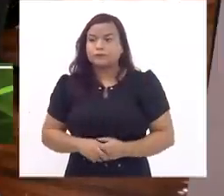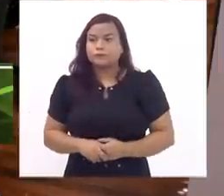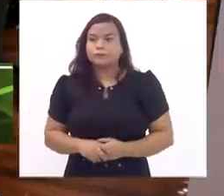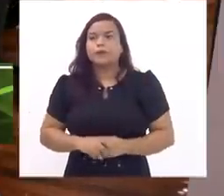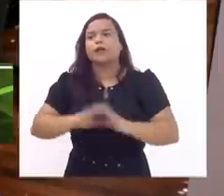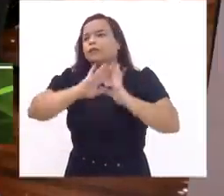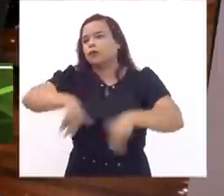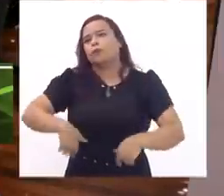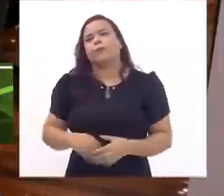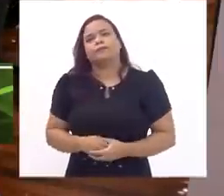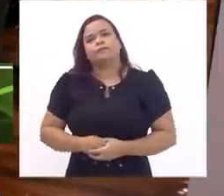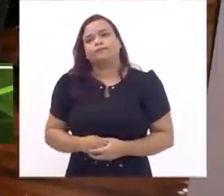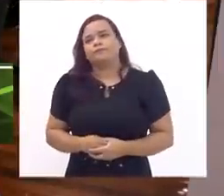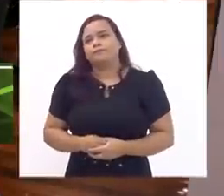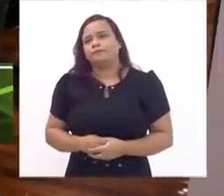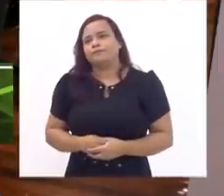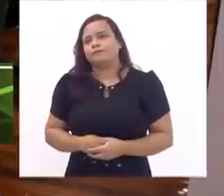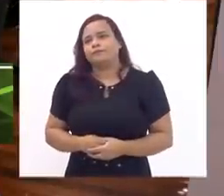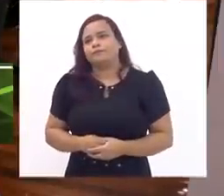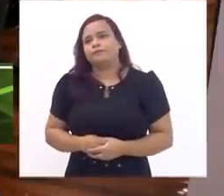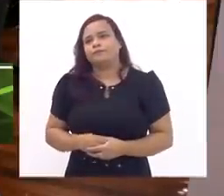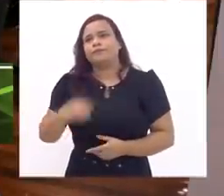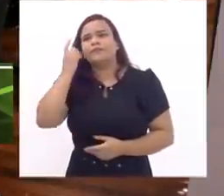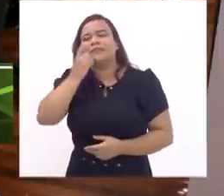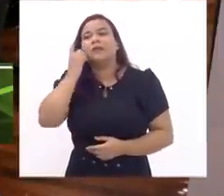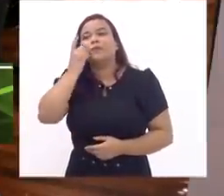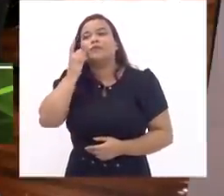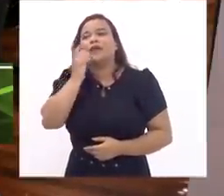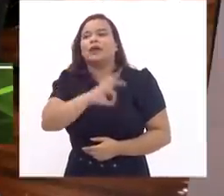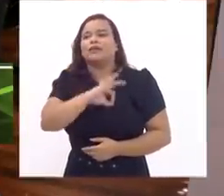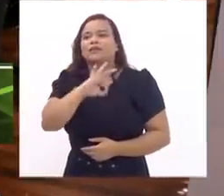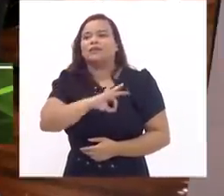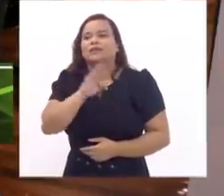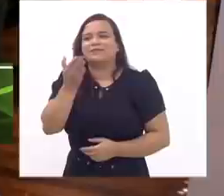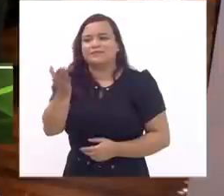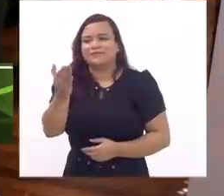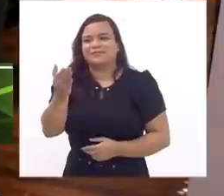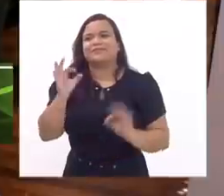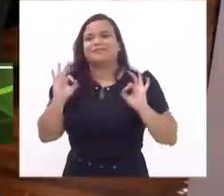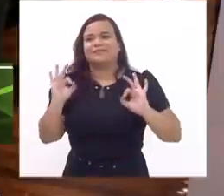Derrubar. Deputada Marta está com prestígio.